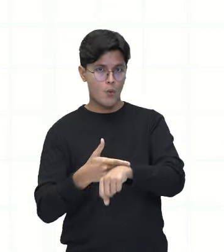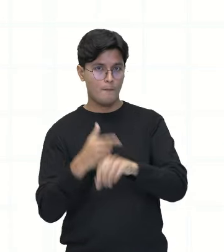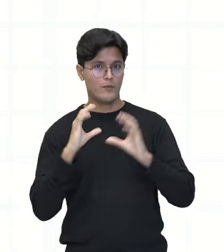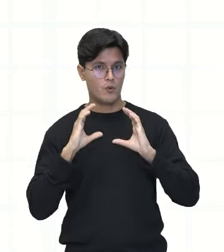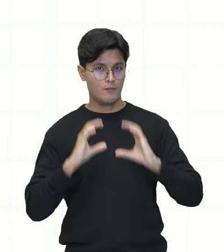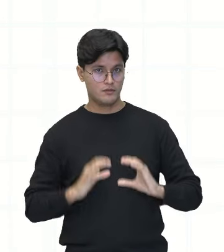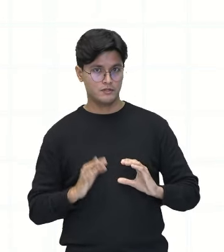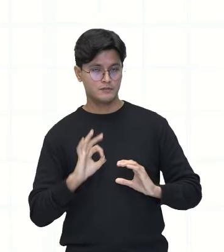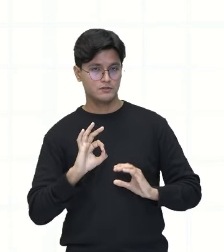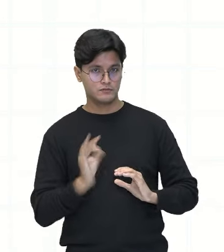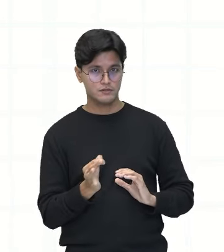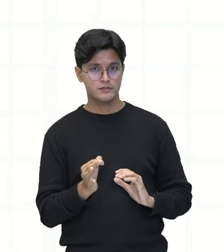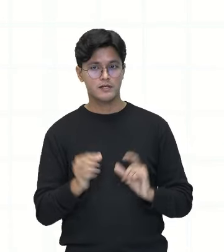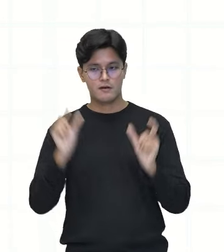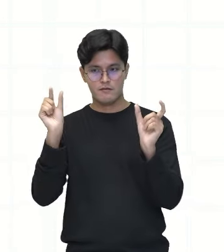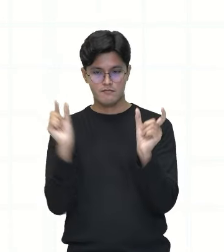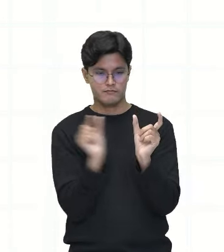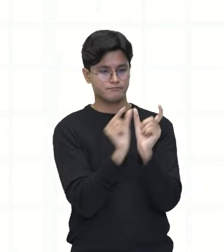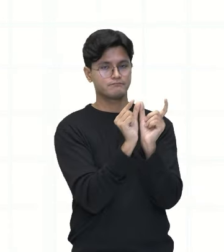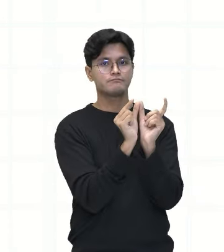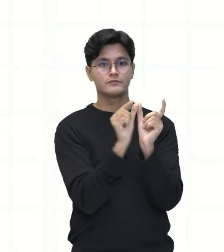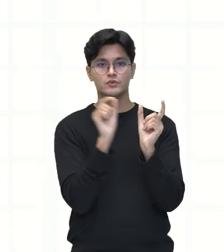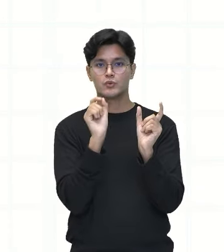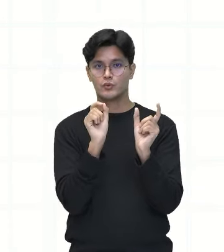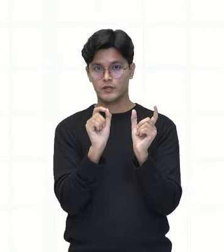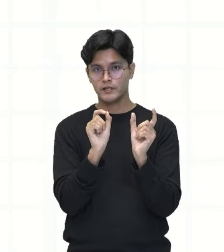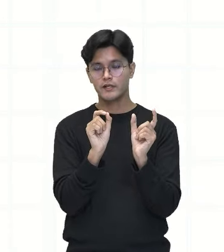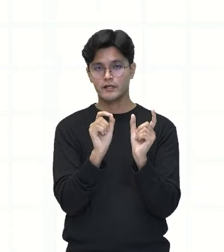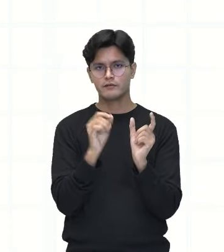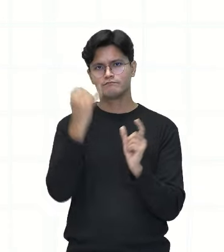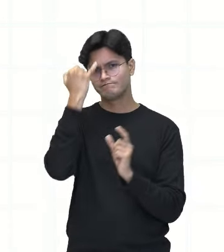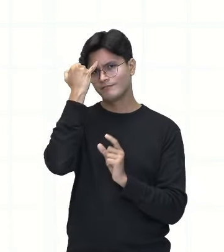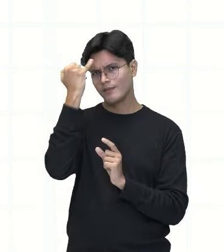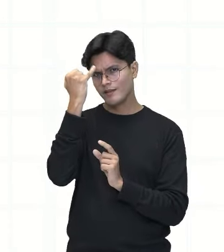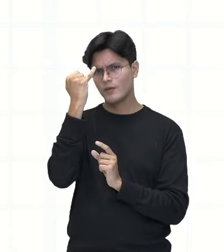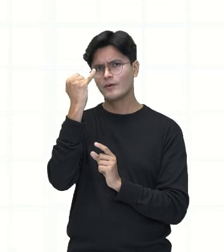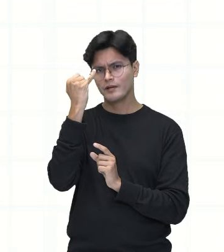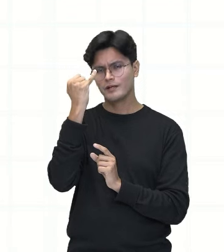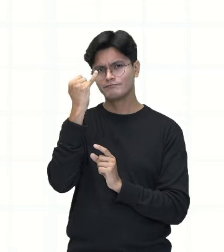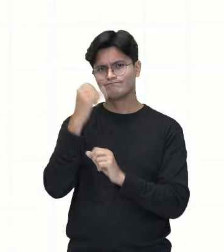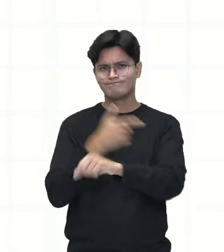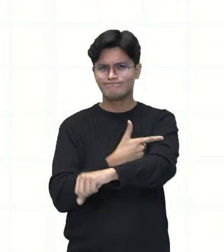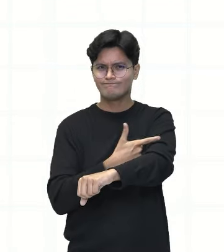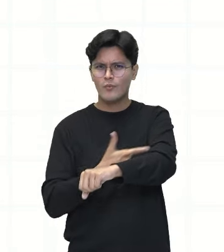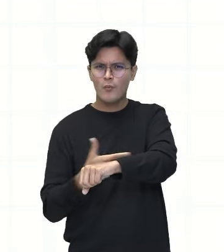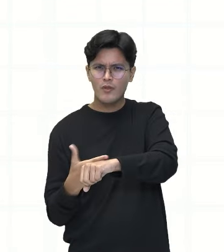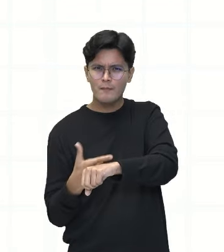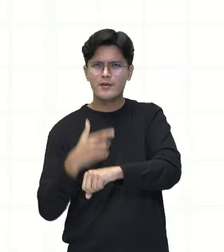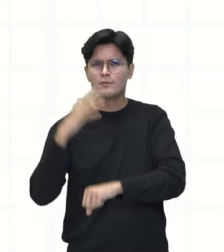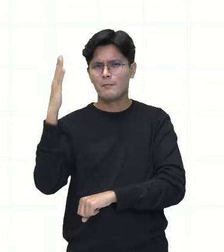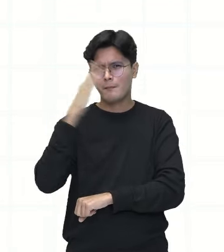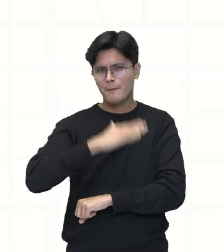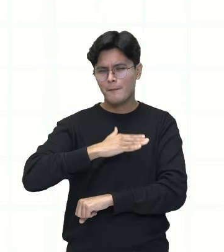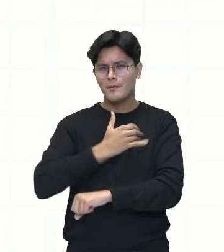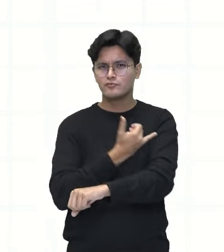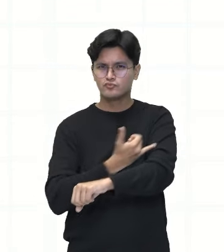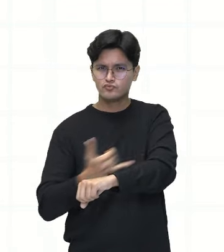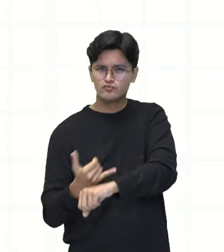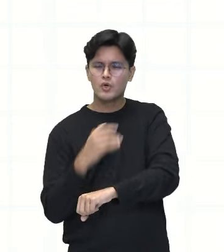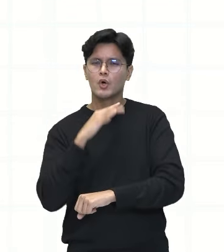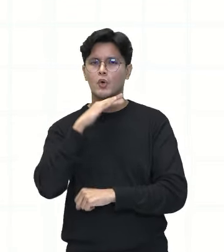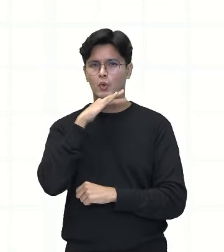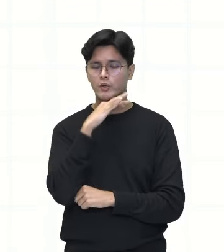miss na frente, né, já deu essa ideia errada ou ruim. É um comportamento o quê? Ruim, mau